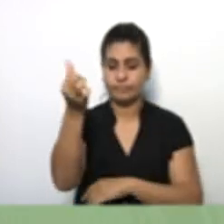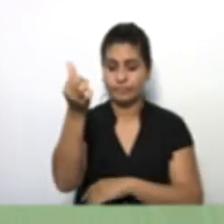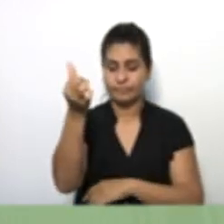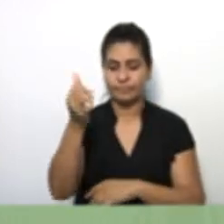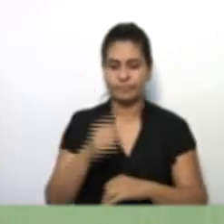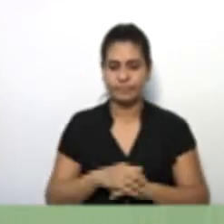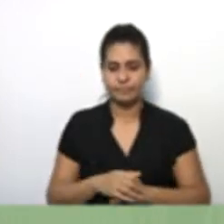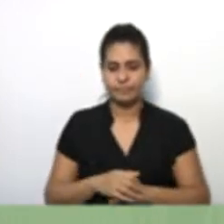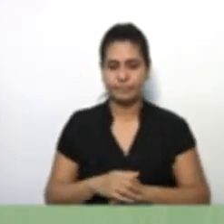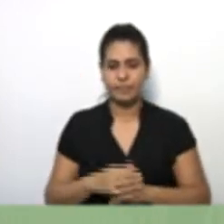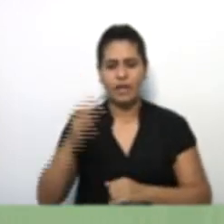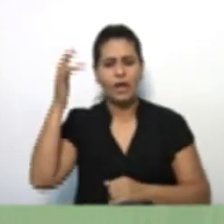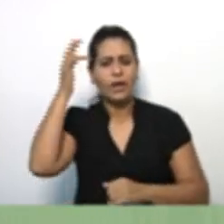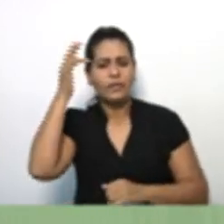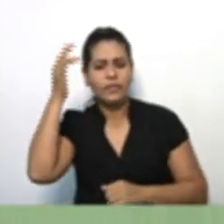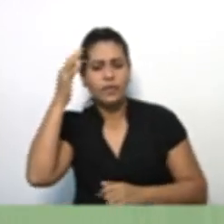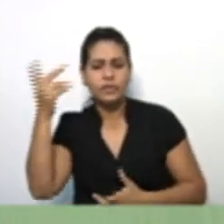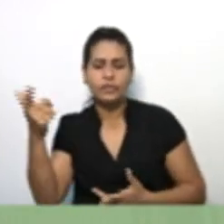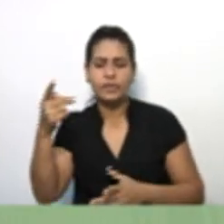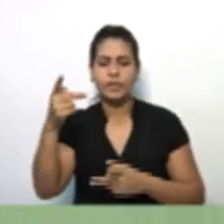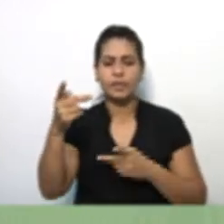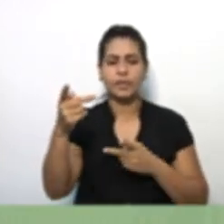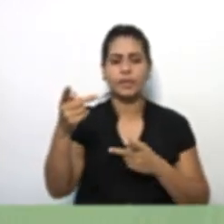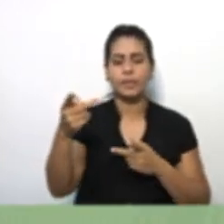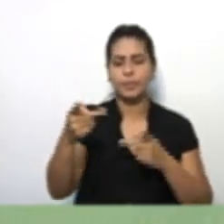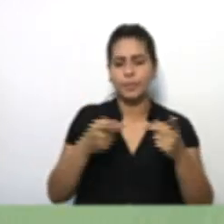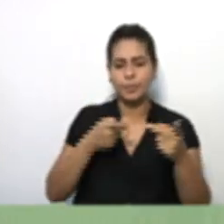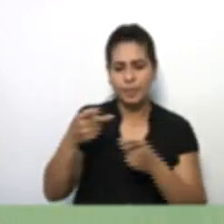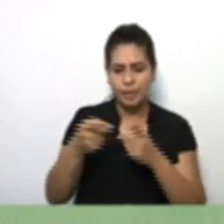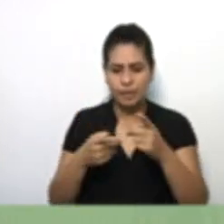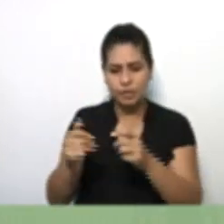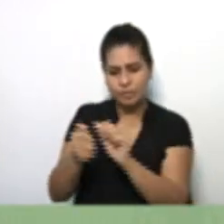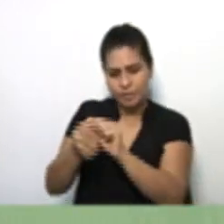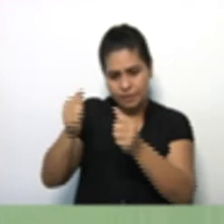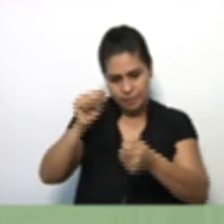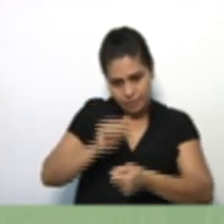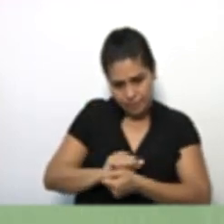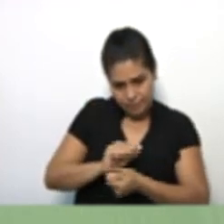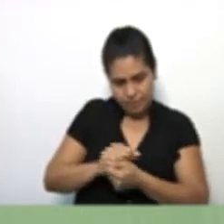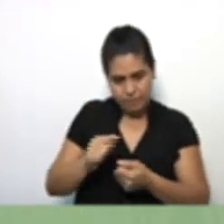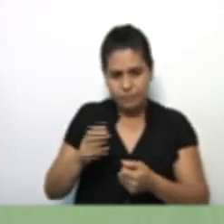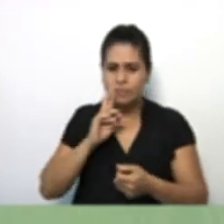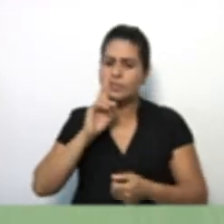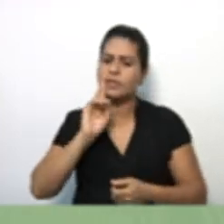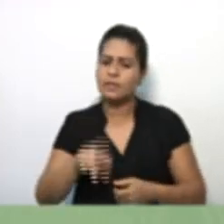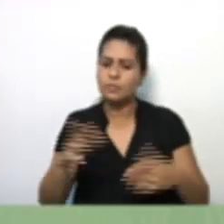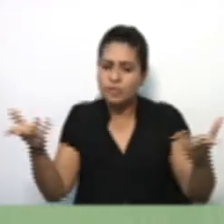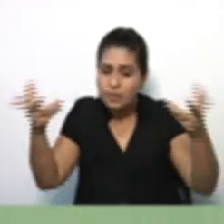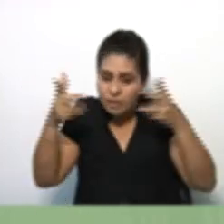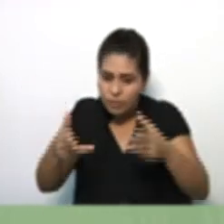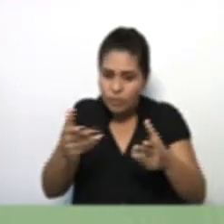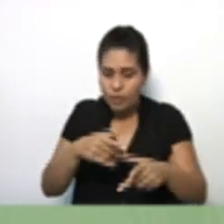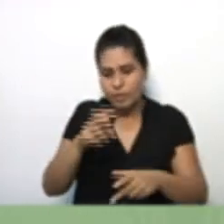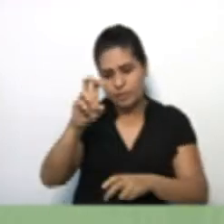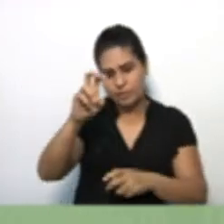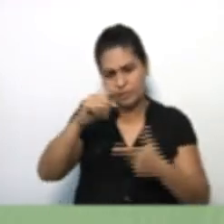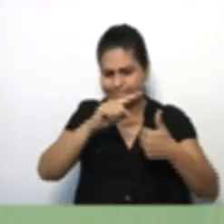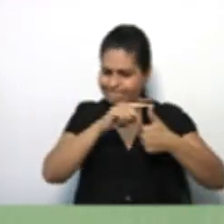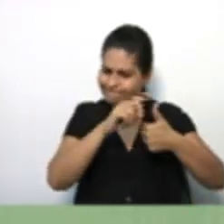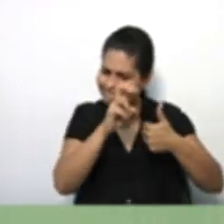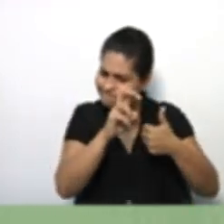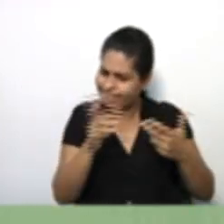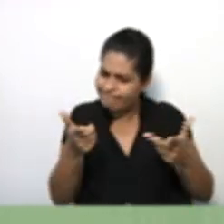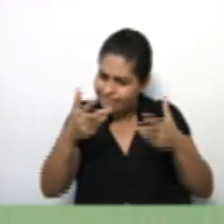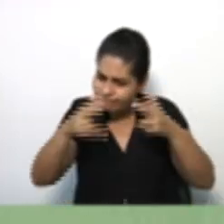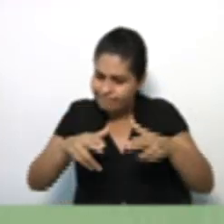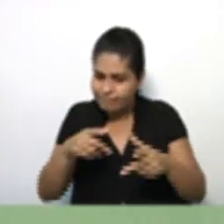sobre a filosofia do planejamento da adaptação. Vamos responder ela aqui também, vamos fazer igual nós fizemos aqui na 5, ó.